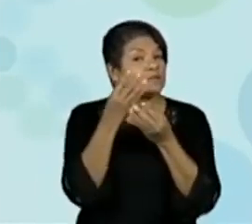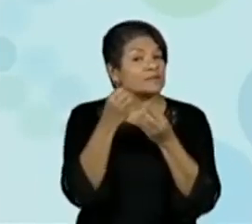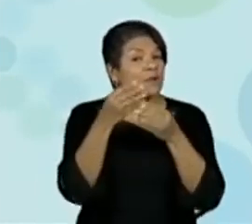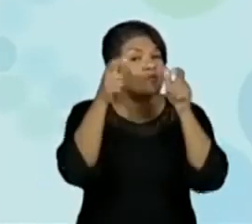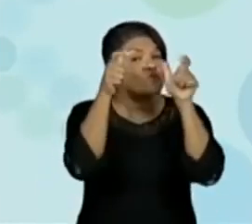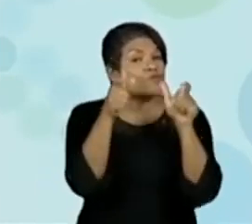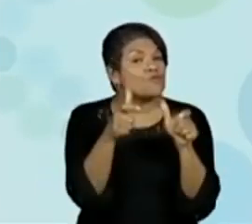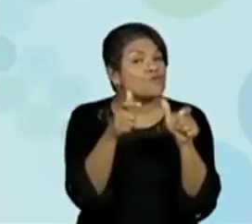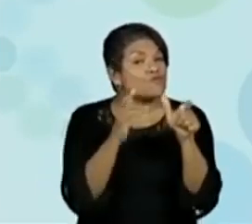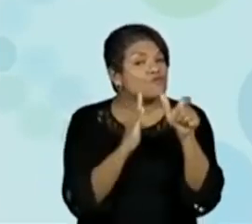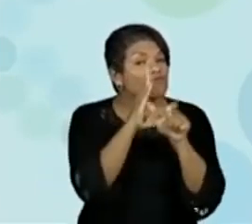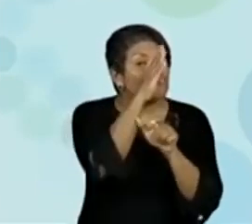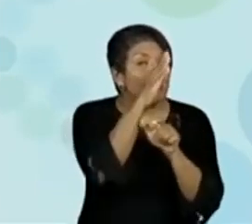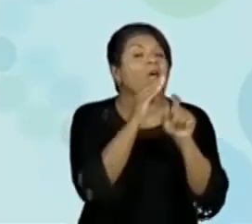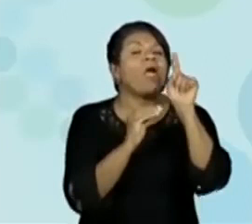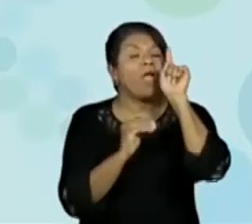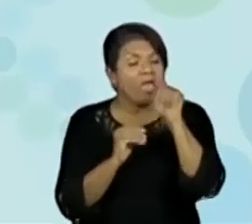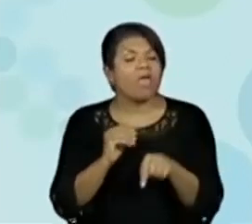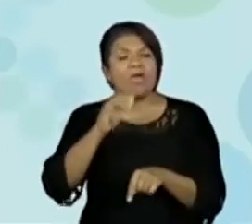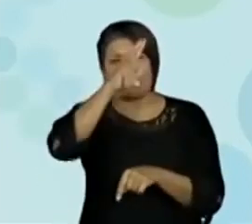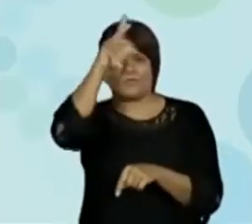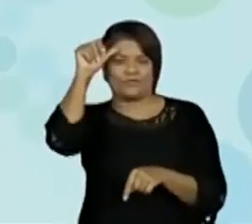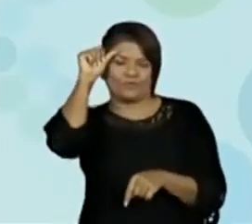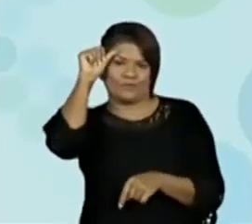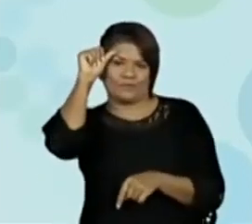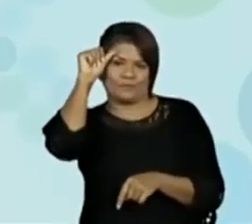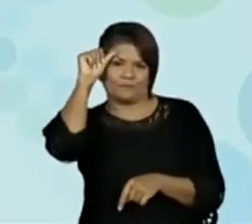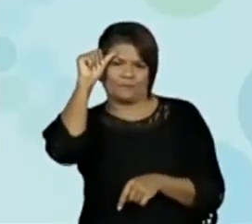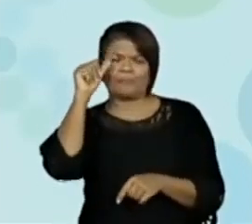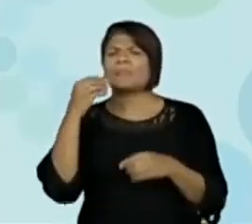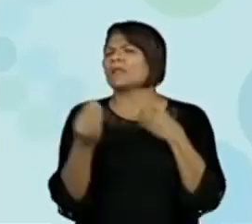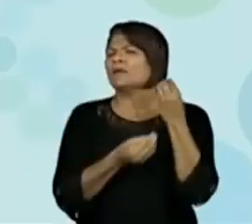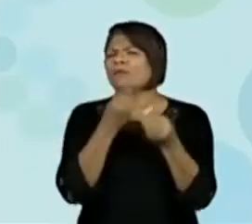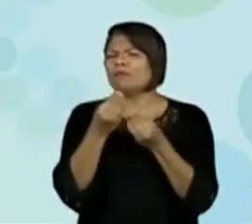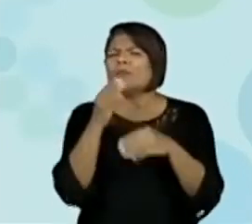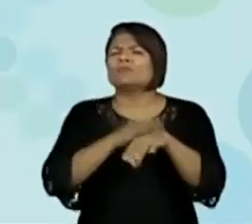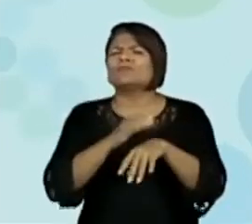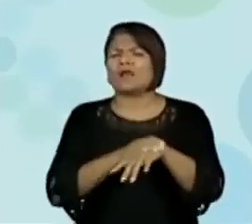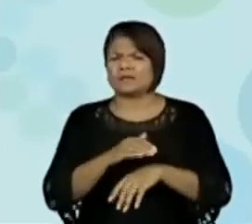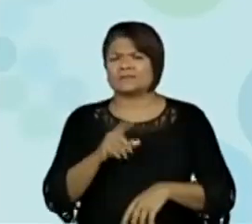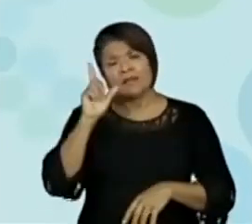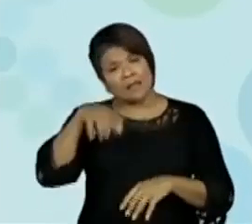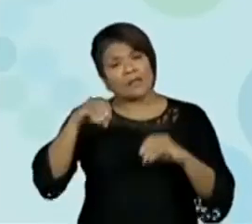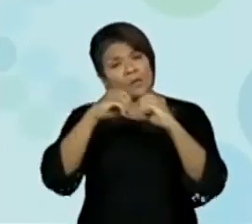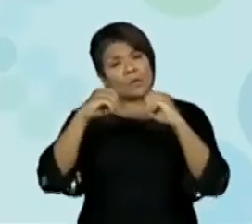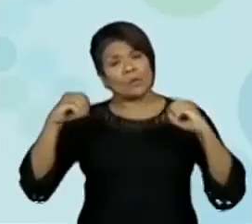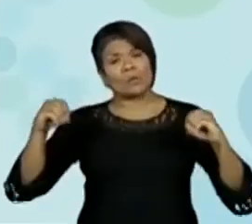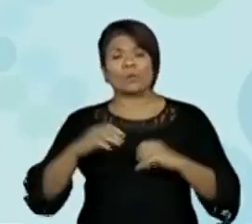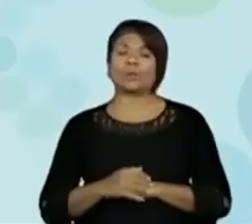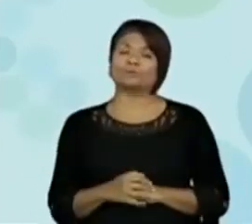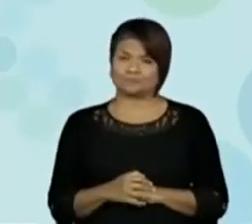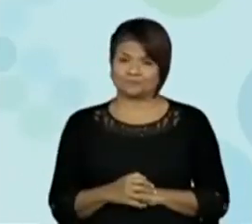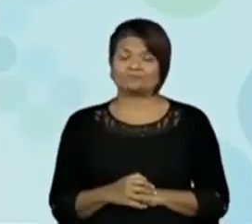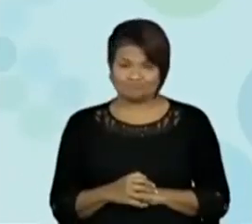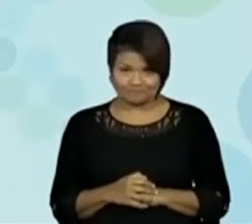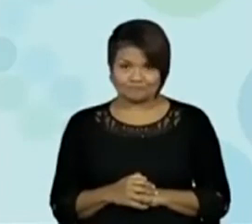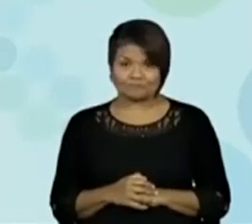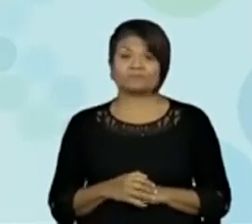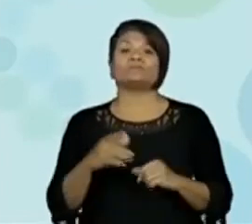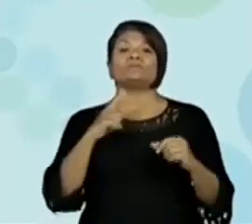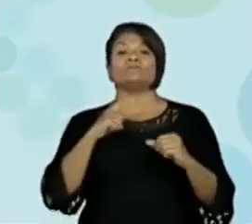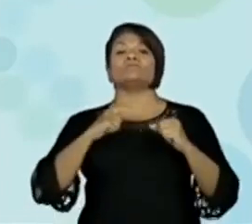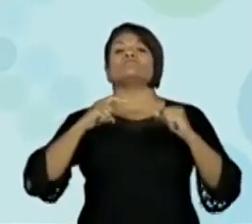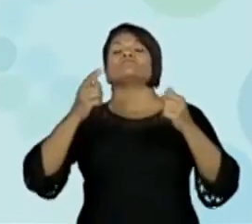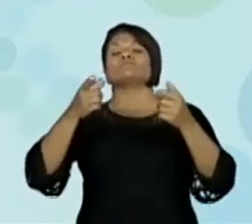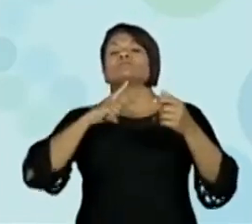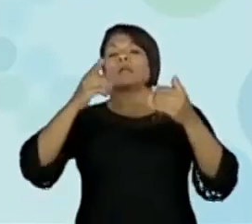de passeio? Amazônia. E quem está facilitando isso? O Google, através do Google. Aí embaixo da nossa notícia